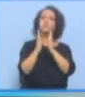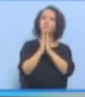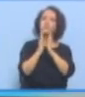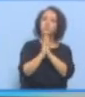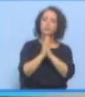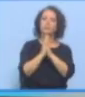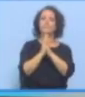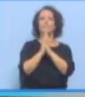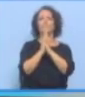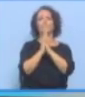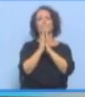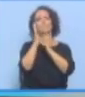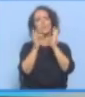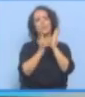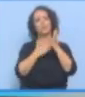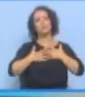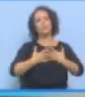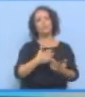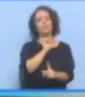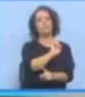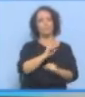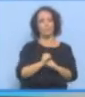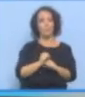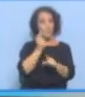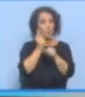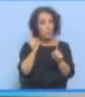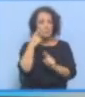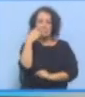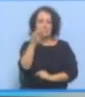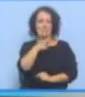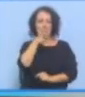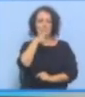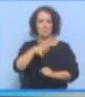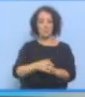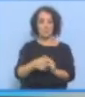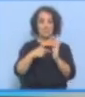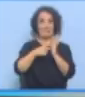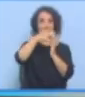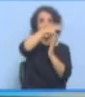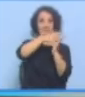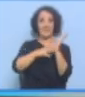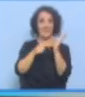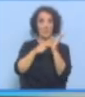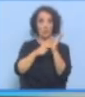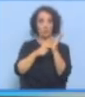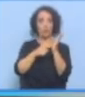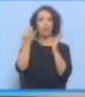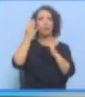E eu digo isto por uma razão muito simples. É que este texto, este